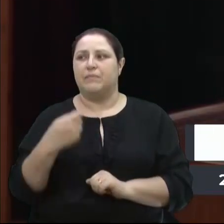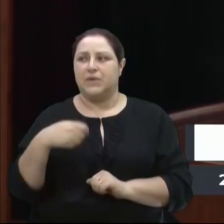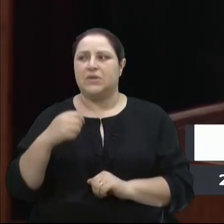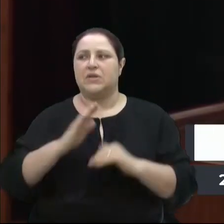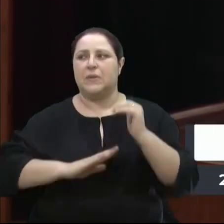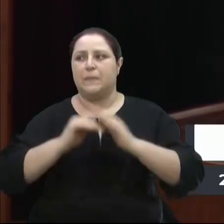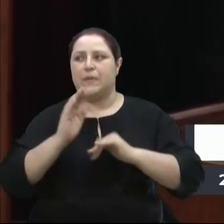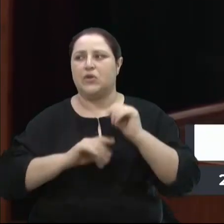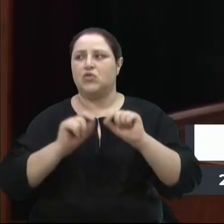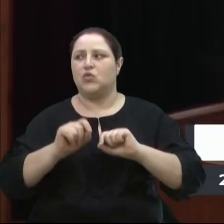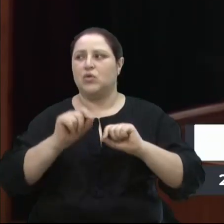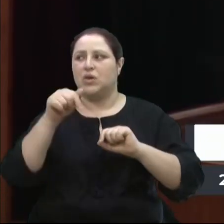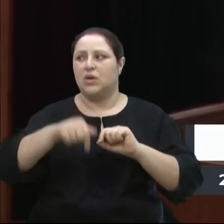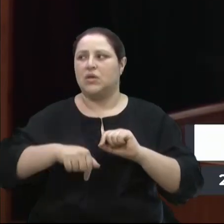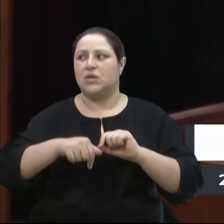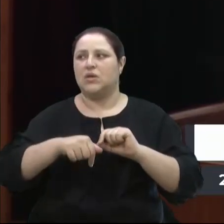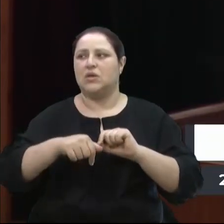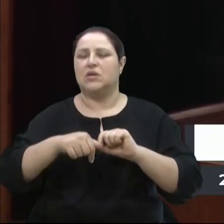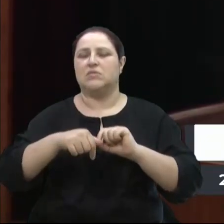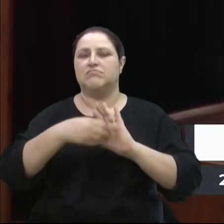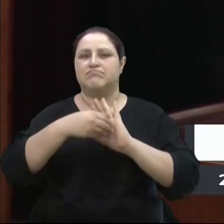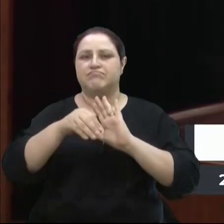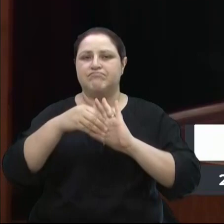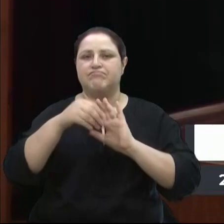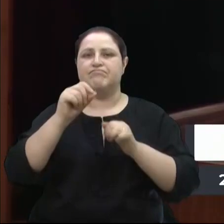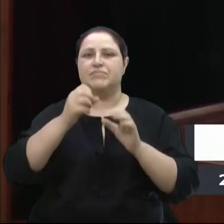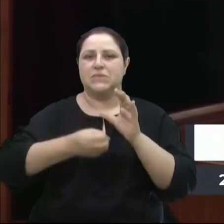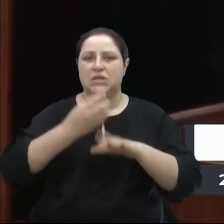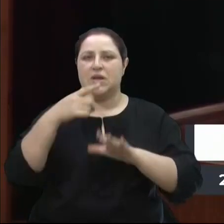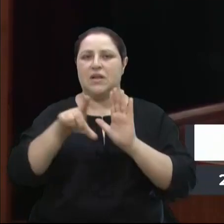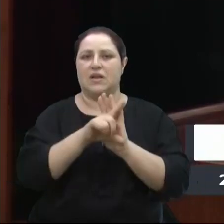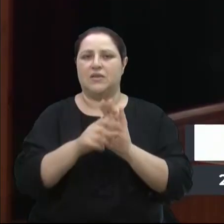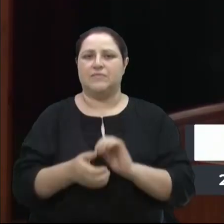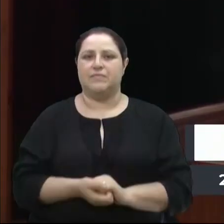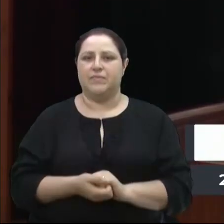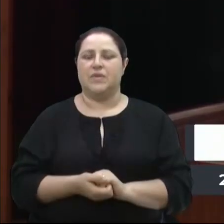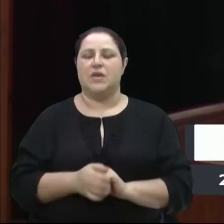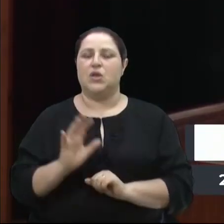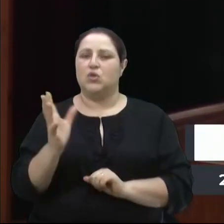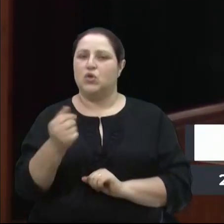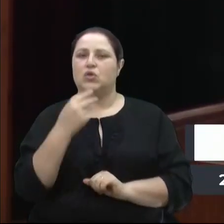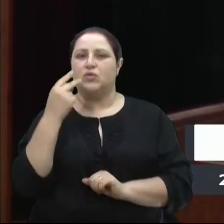Então, eu peço que os nobres pares me ajudem para que isso aconteça na realidade.